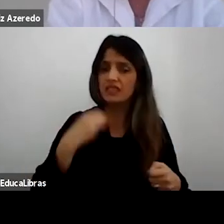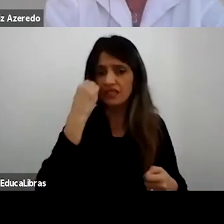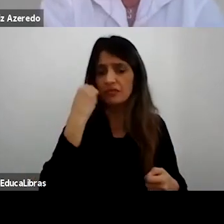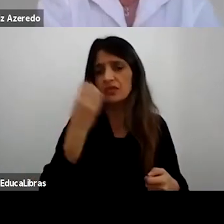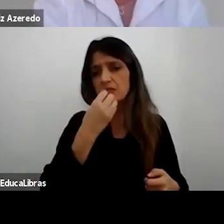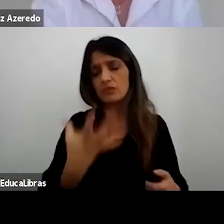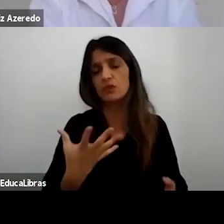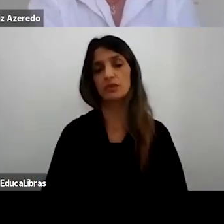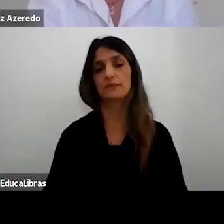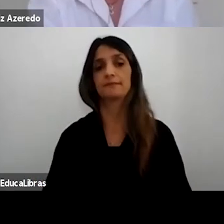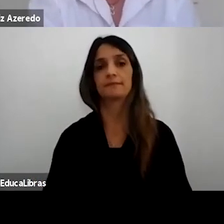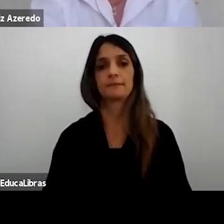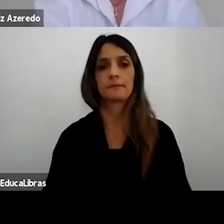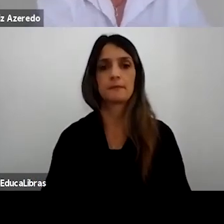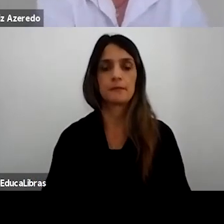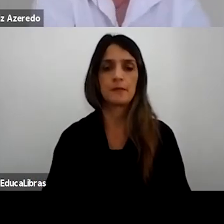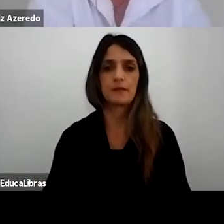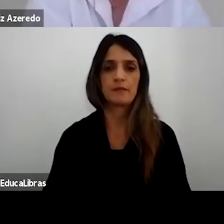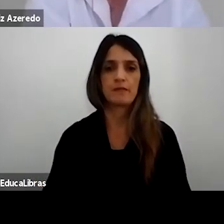Posso falar, Roberto?